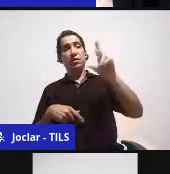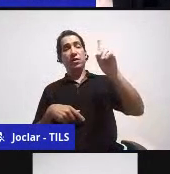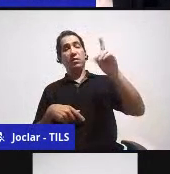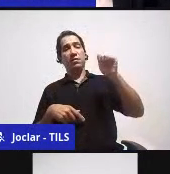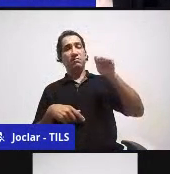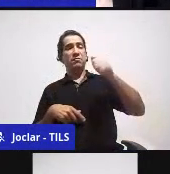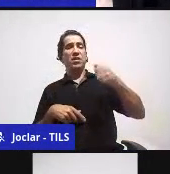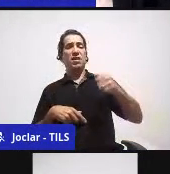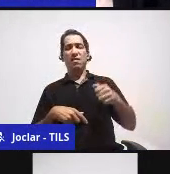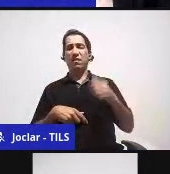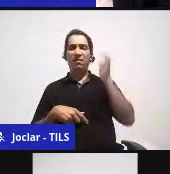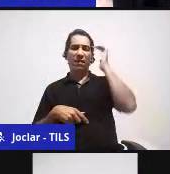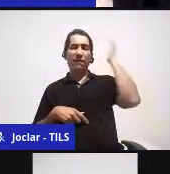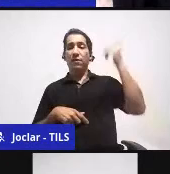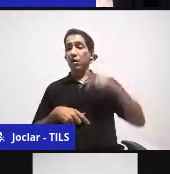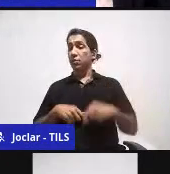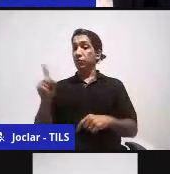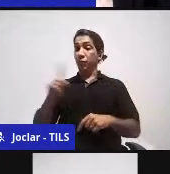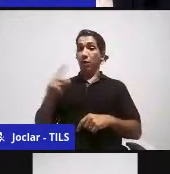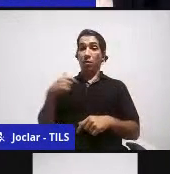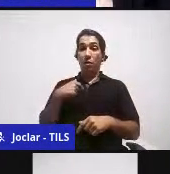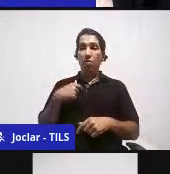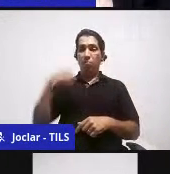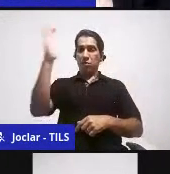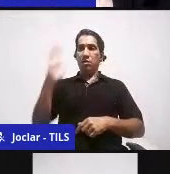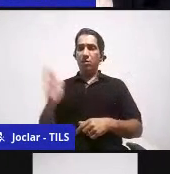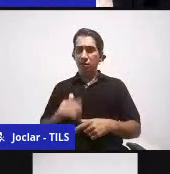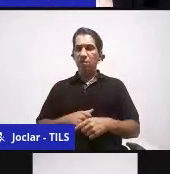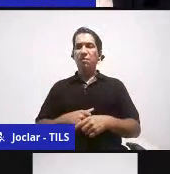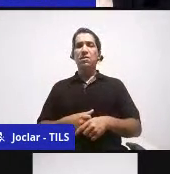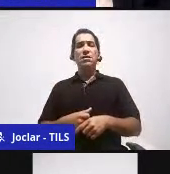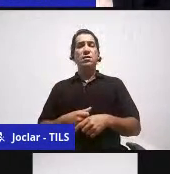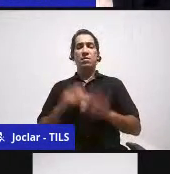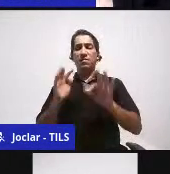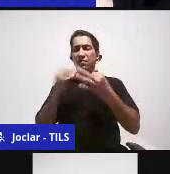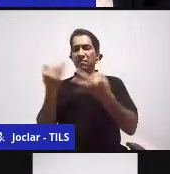mora em Ibaté, minha irmã, meu irmão mora aí em Santa Catarina. Então,